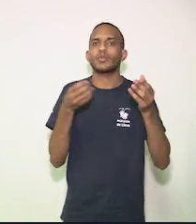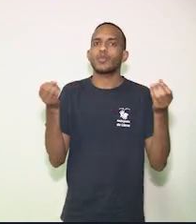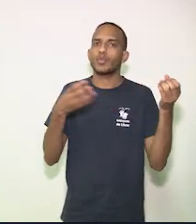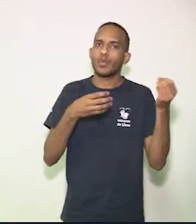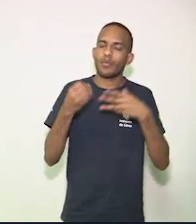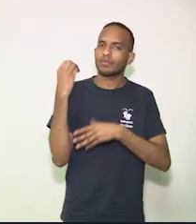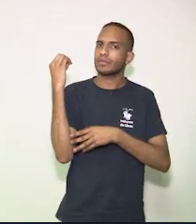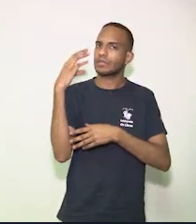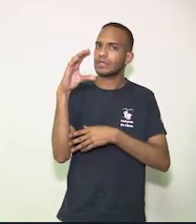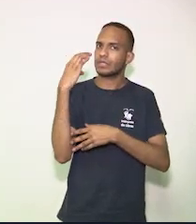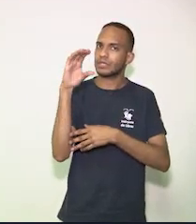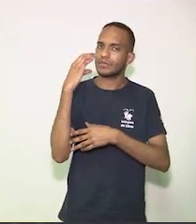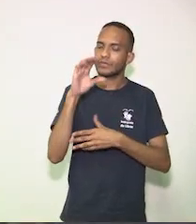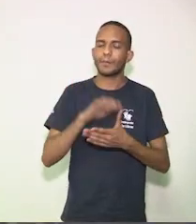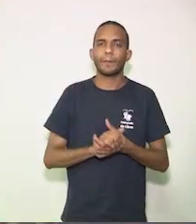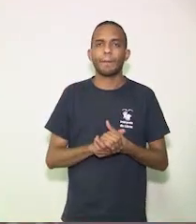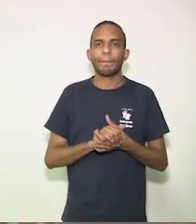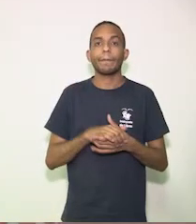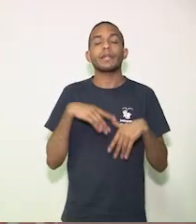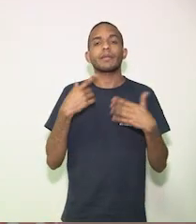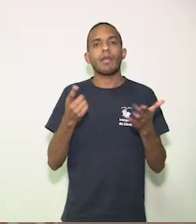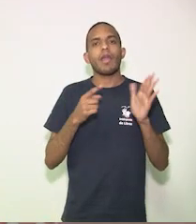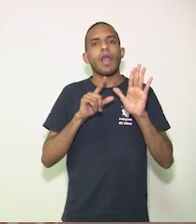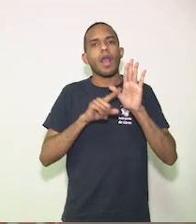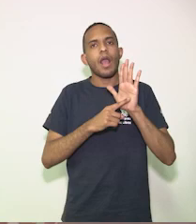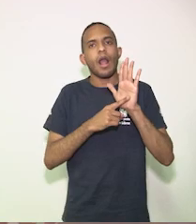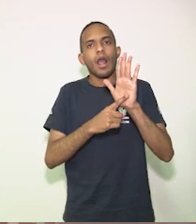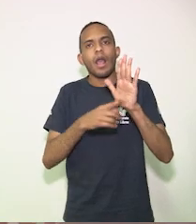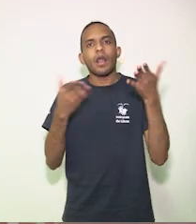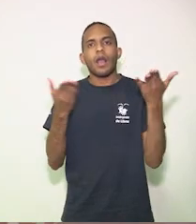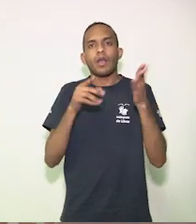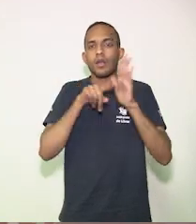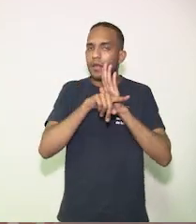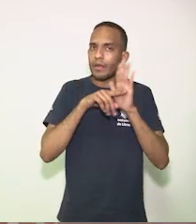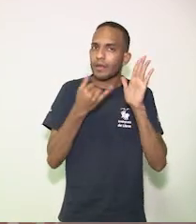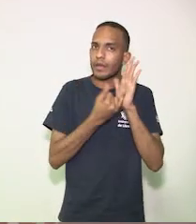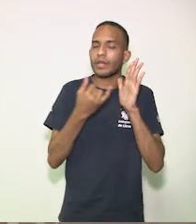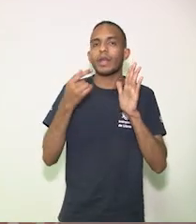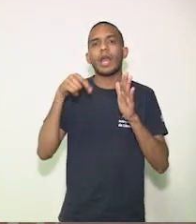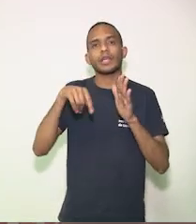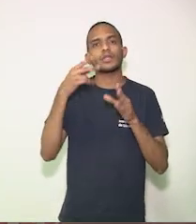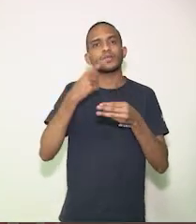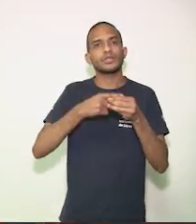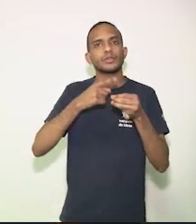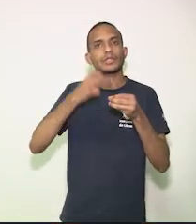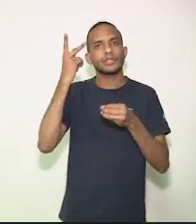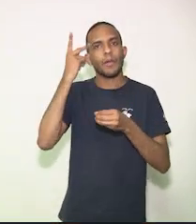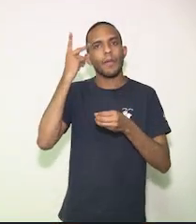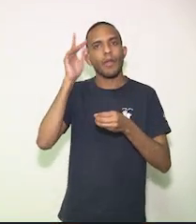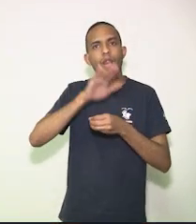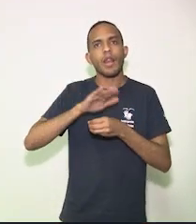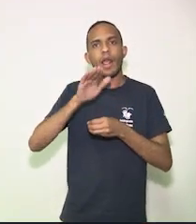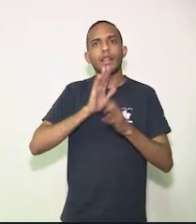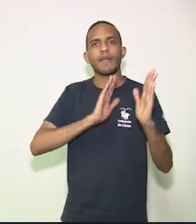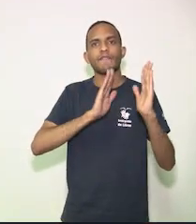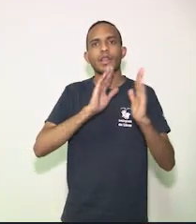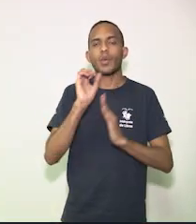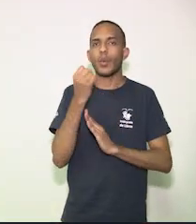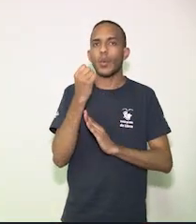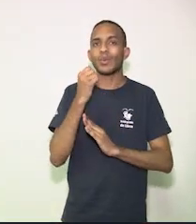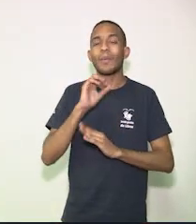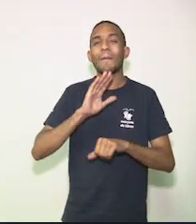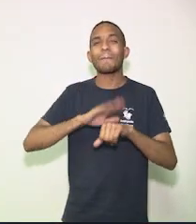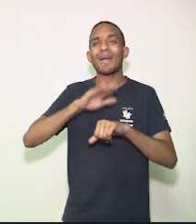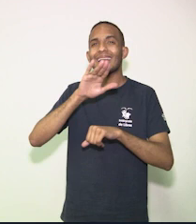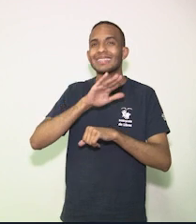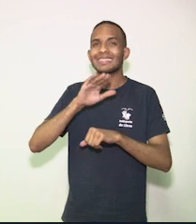metodologia científica. As maiores evidências do inquérito no município de São Paulo, nas suas 8 fases: